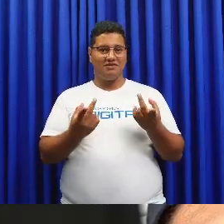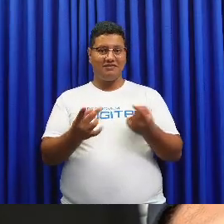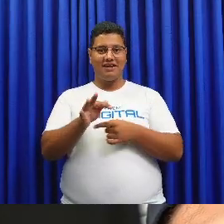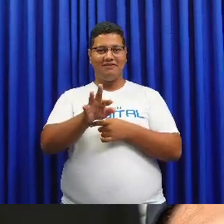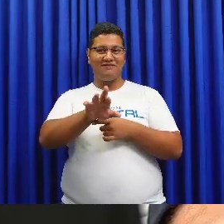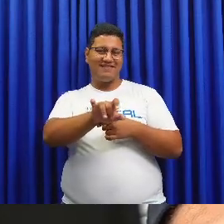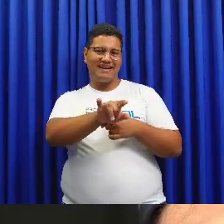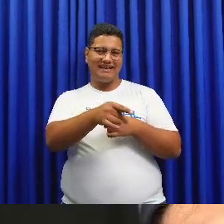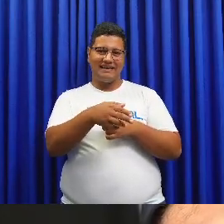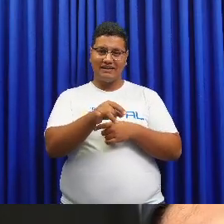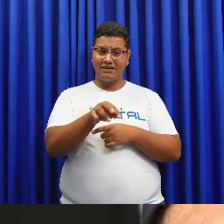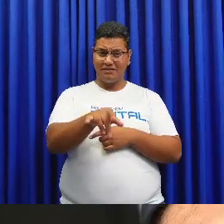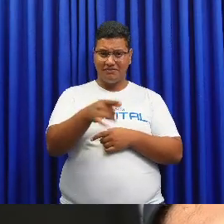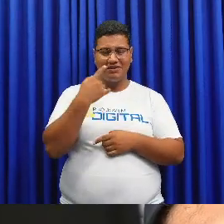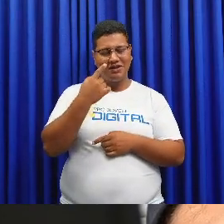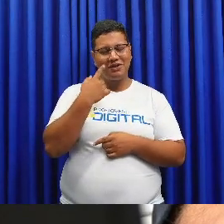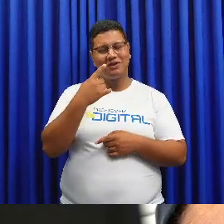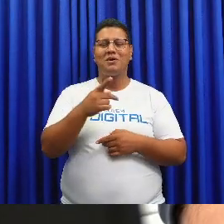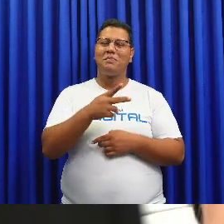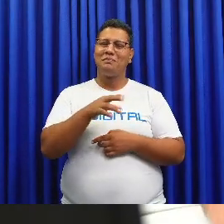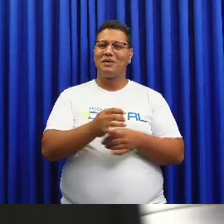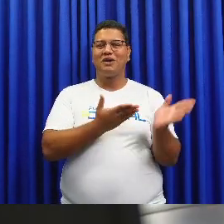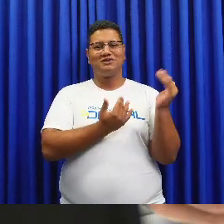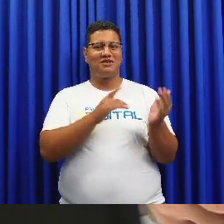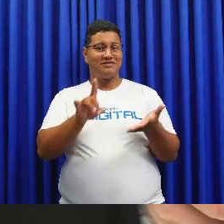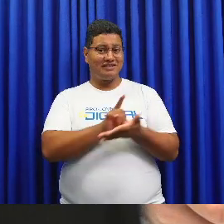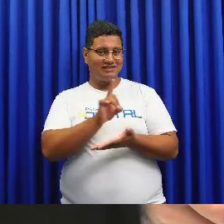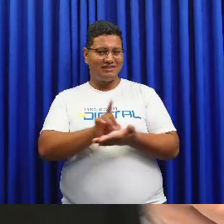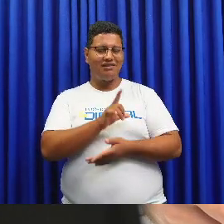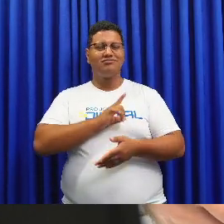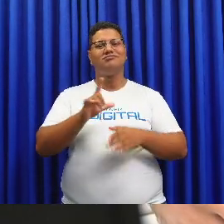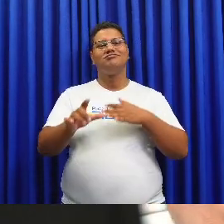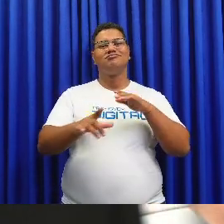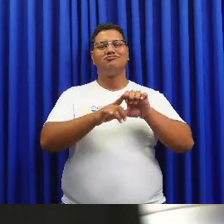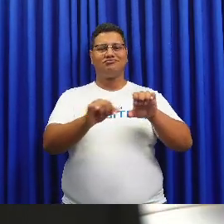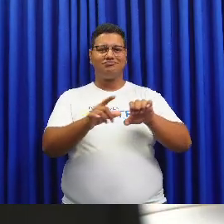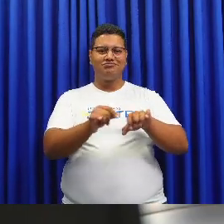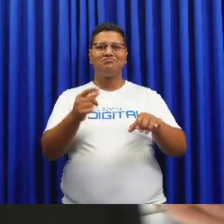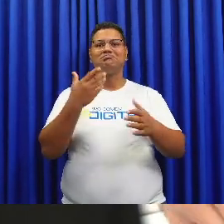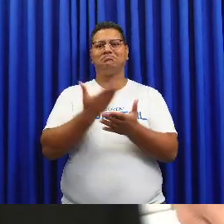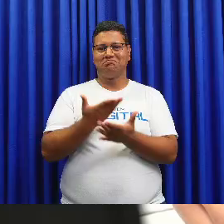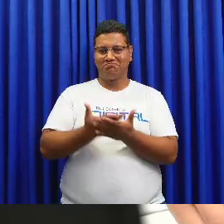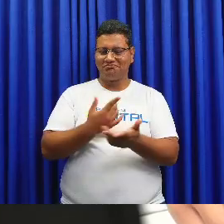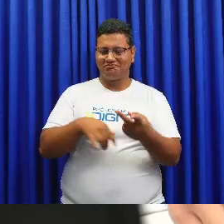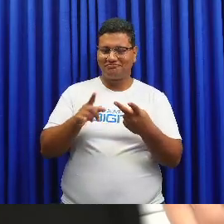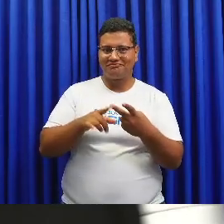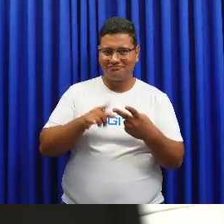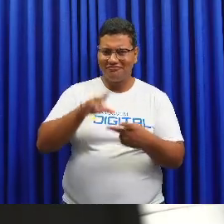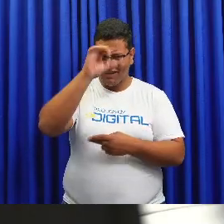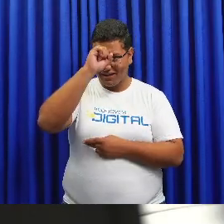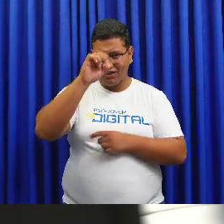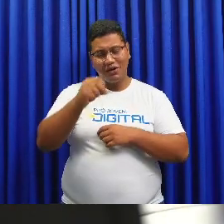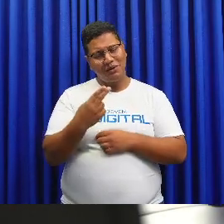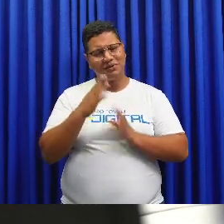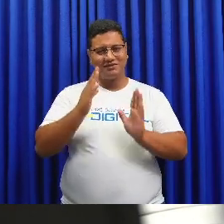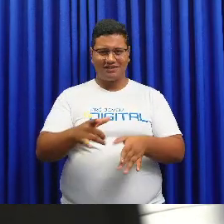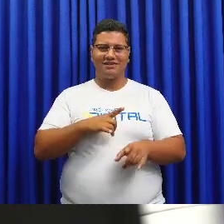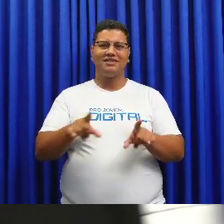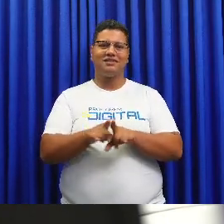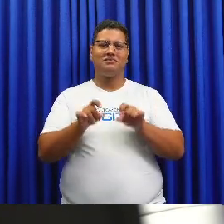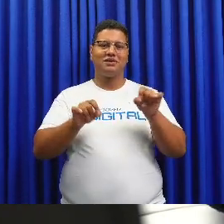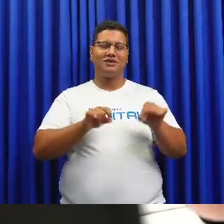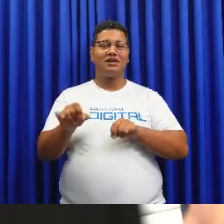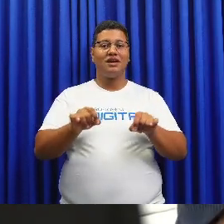ProJovem Digital você já está aí acompanhando algumas aulas de empreendedorismo, você já está aprendendo ou já aprendeu